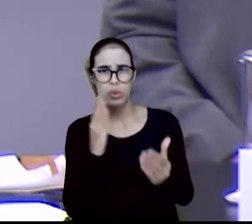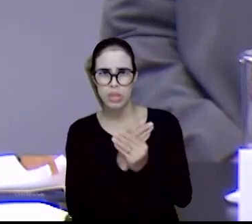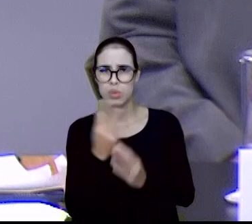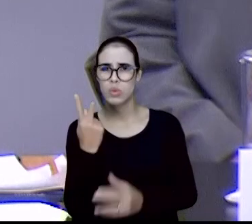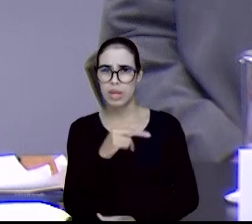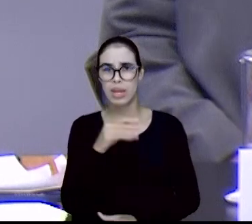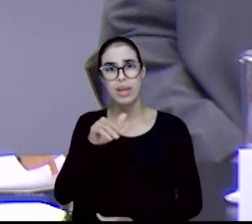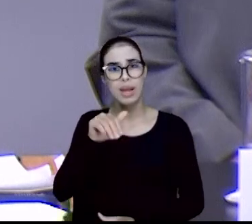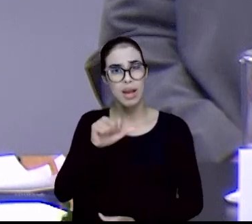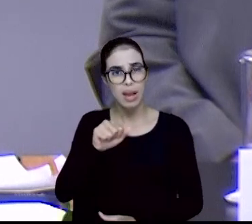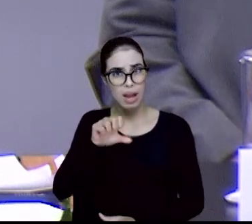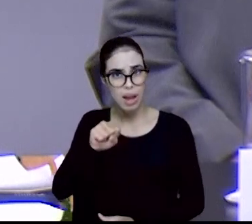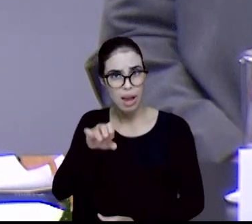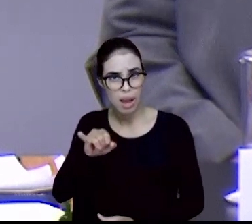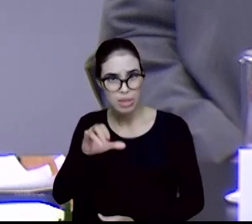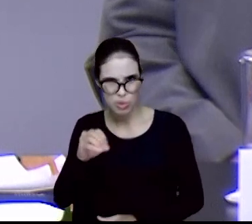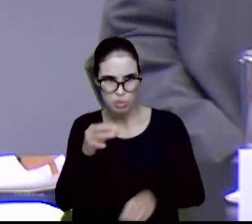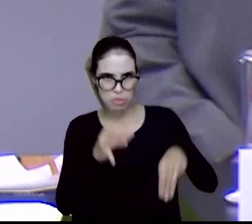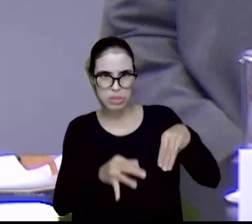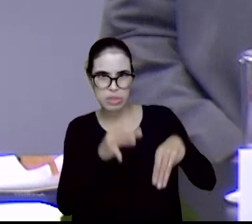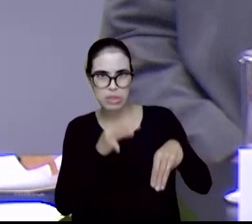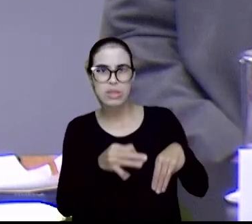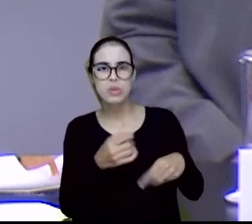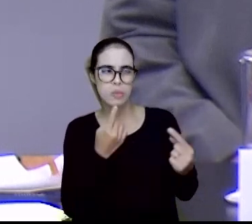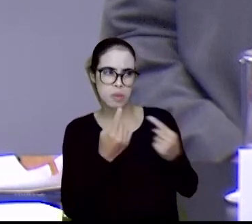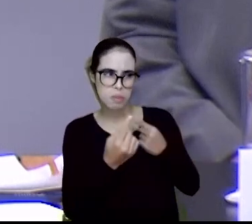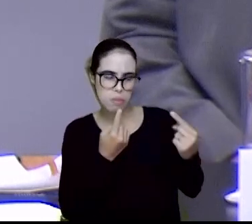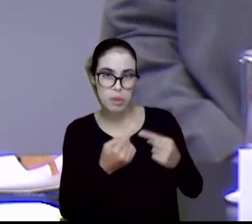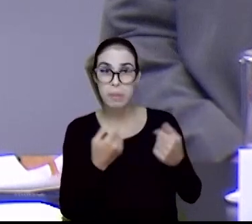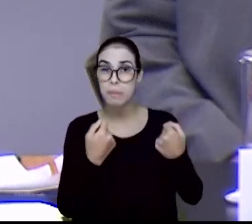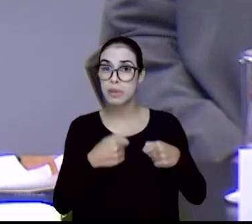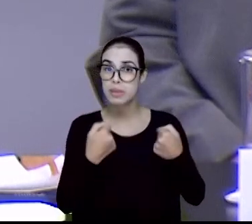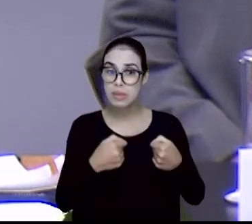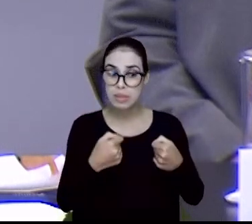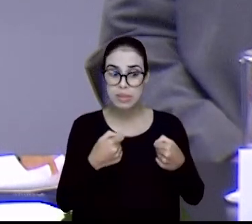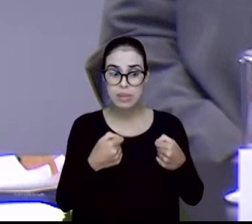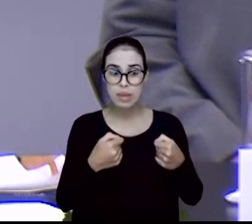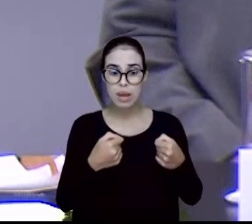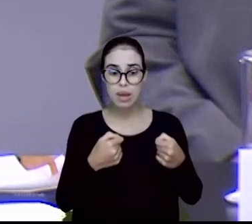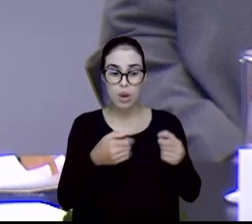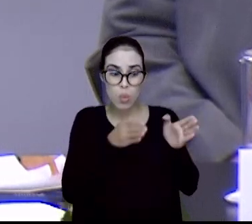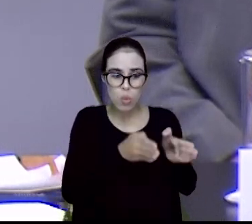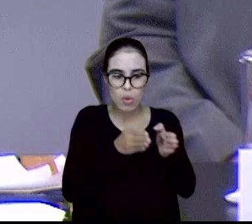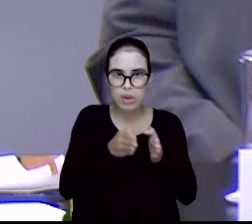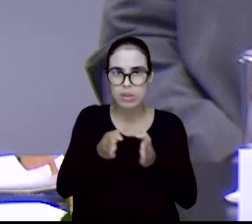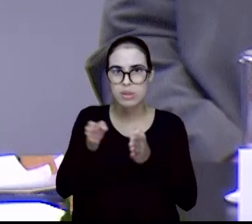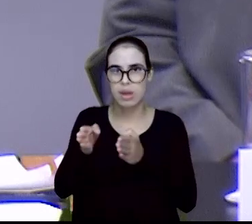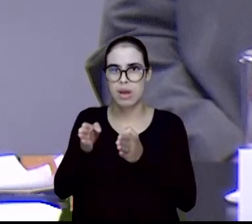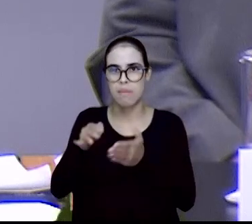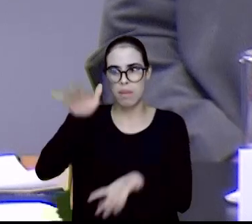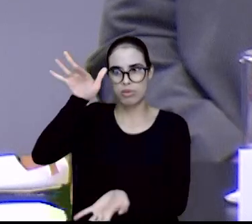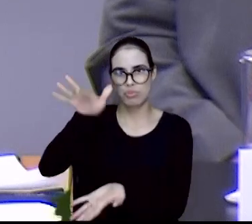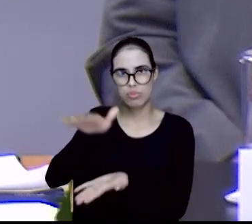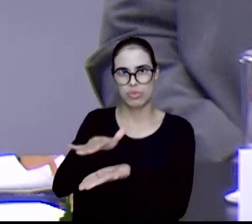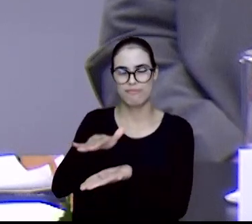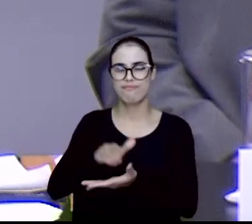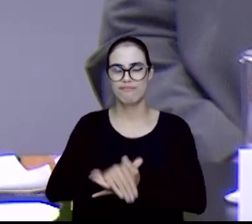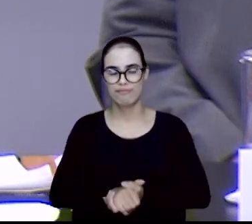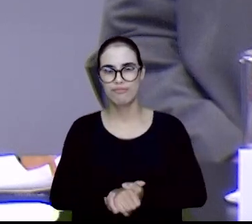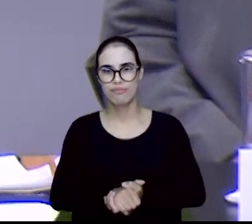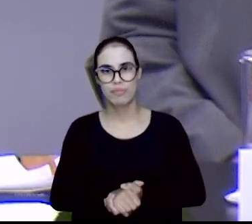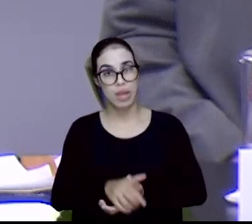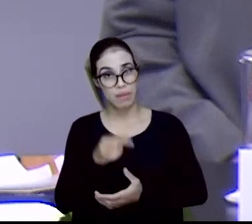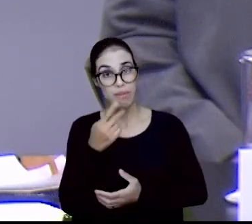estabelecermos alguns parâmetros que diminua a incerteza que existe nessa matéria. Mas esse é um registro